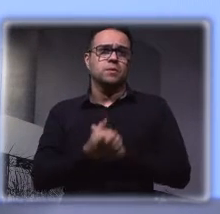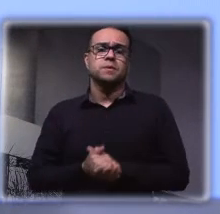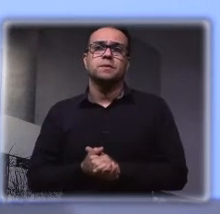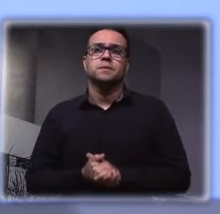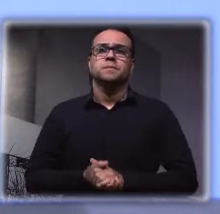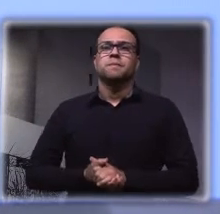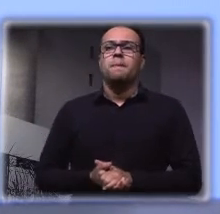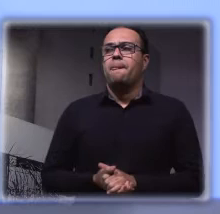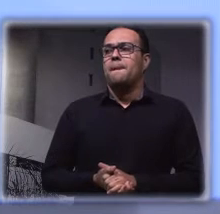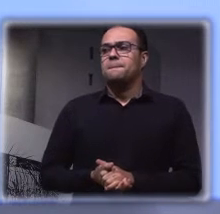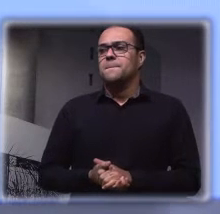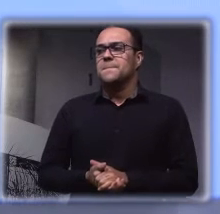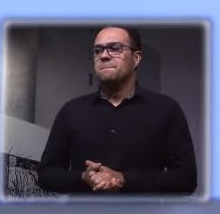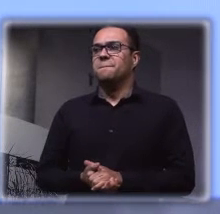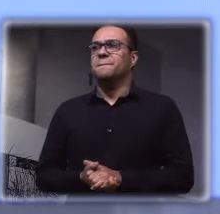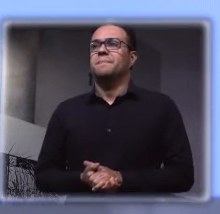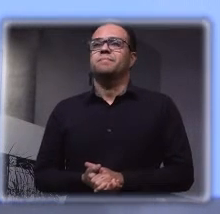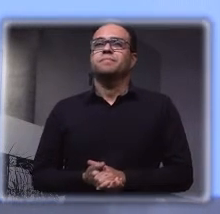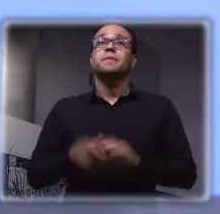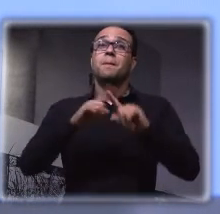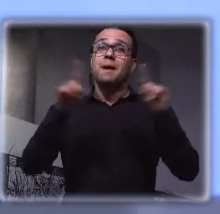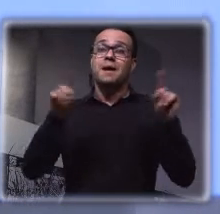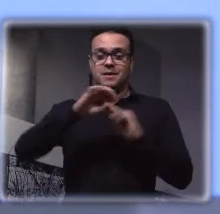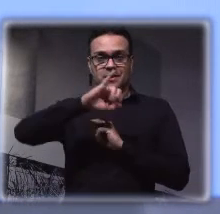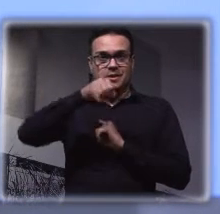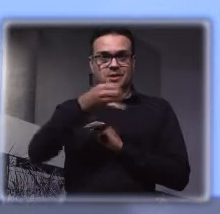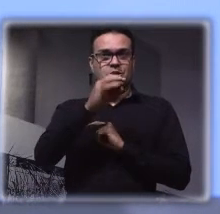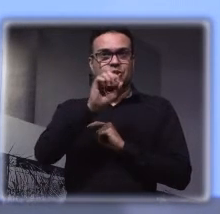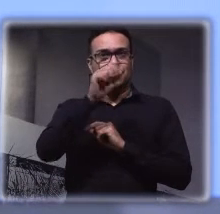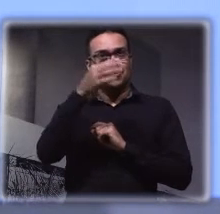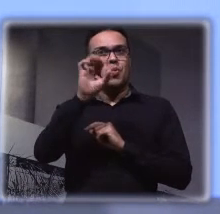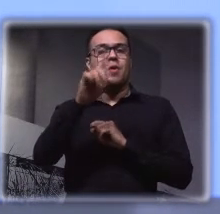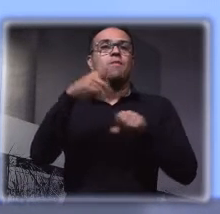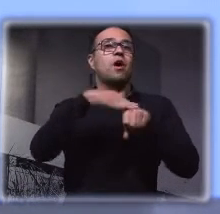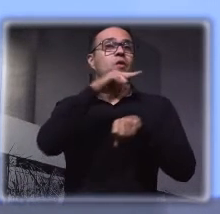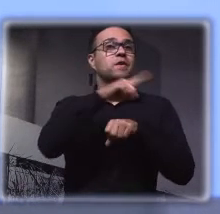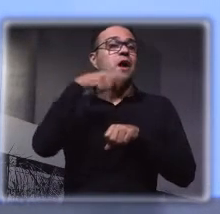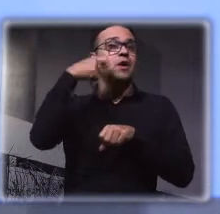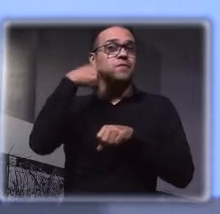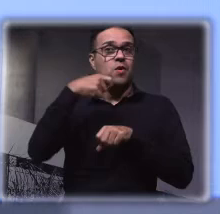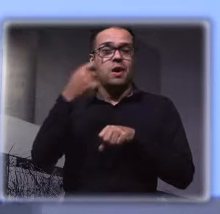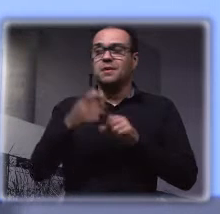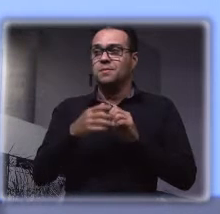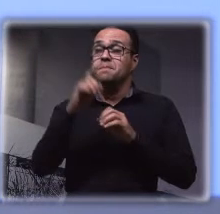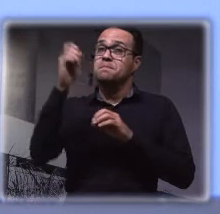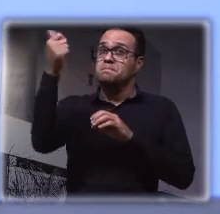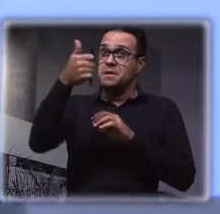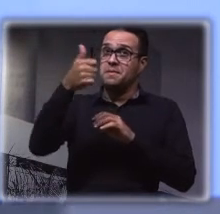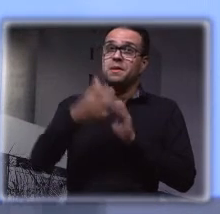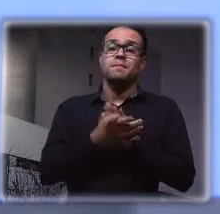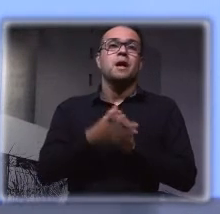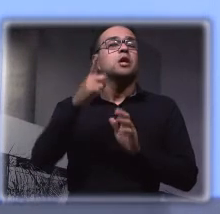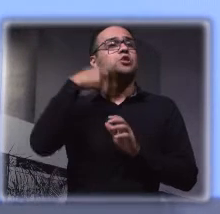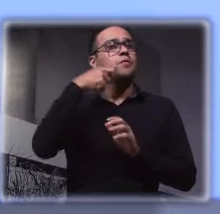fatos. Mas o João vai conversar com a defensora antes do interrogatório. E a